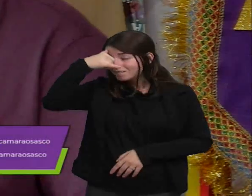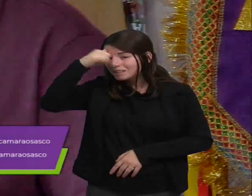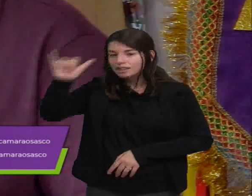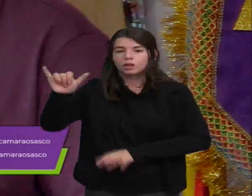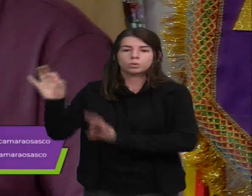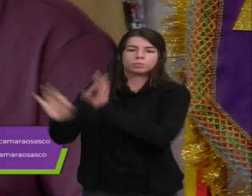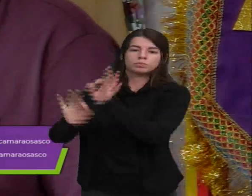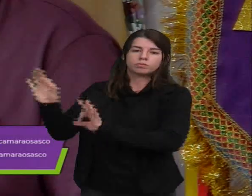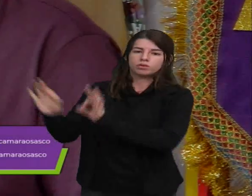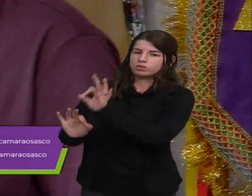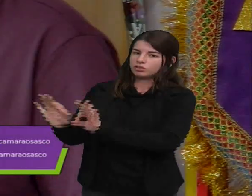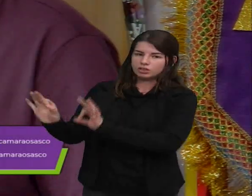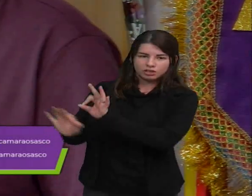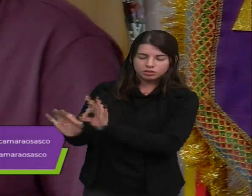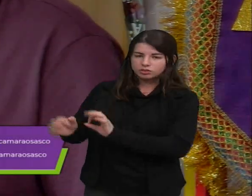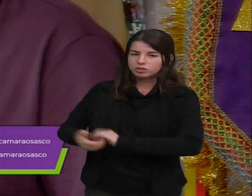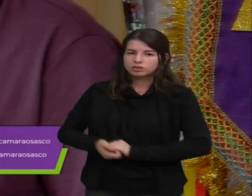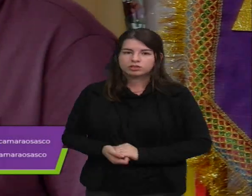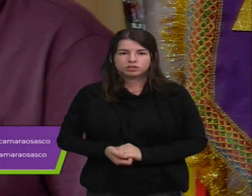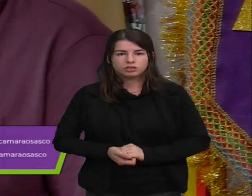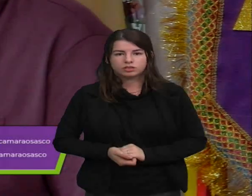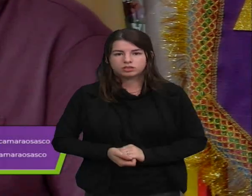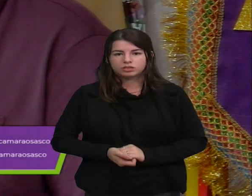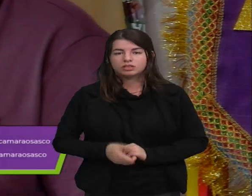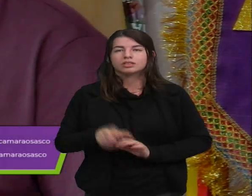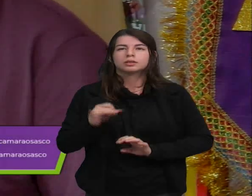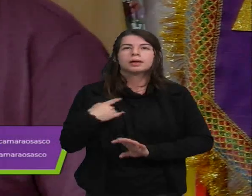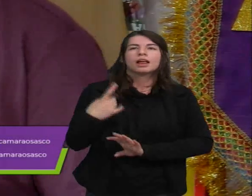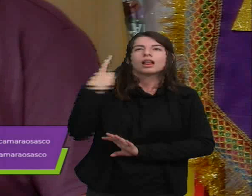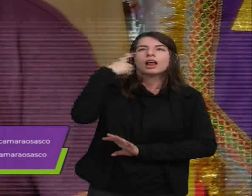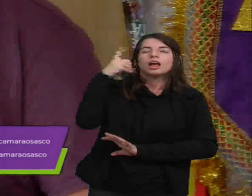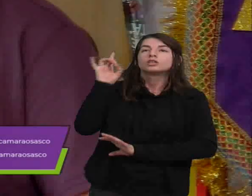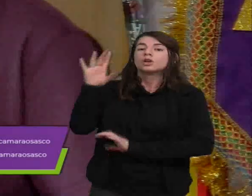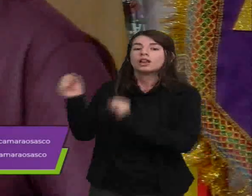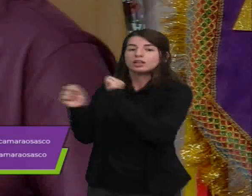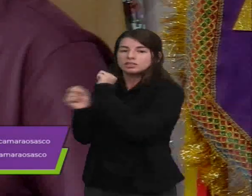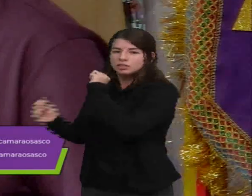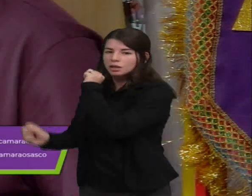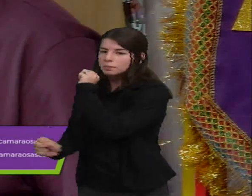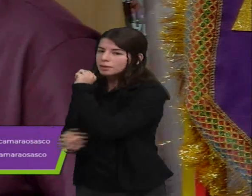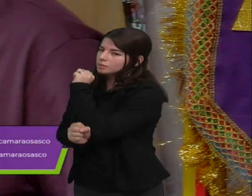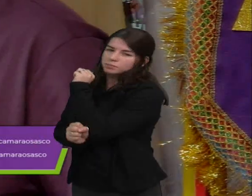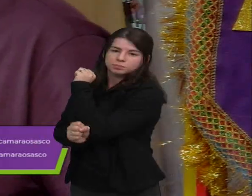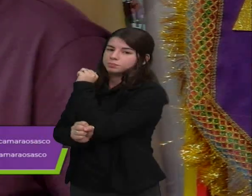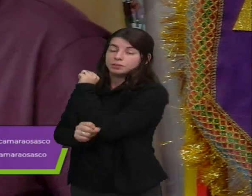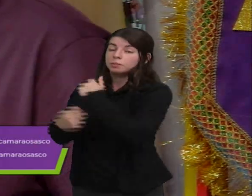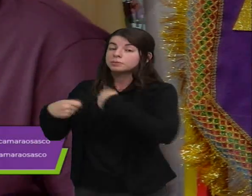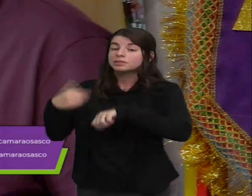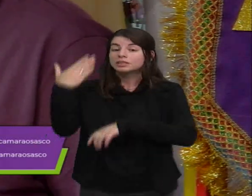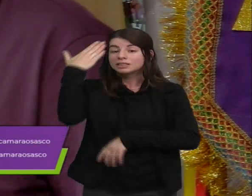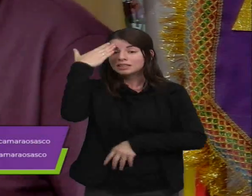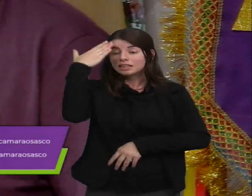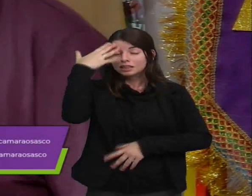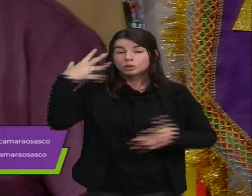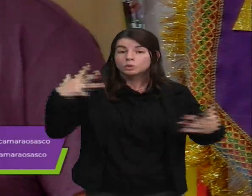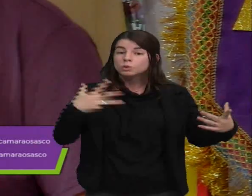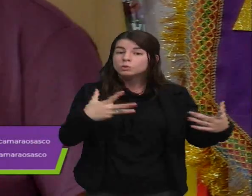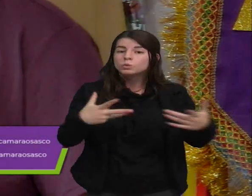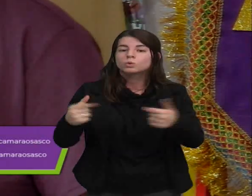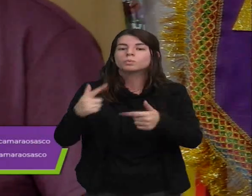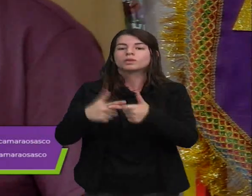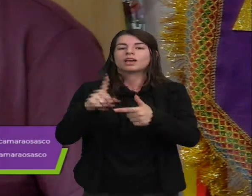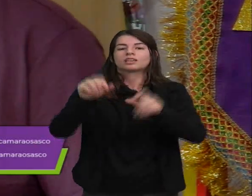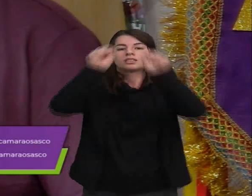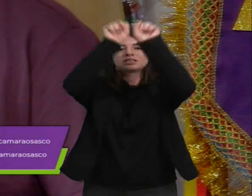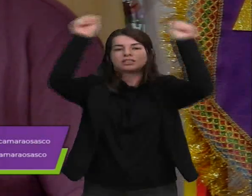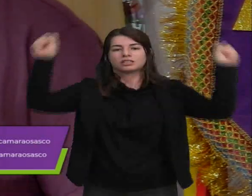projeto eu insisto nisso se a gente pensar só na Sabesp nós vamos ser derrotados nós temos que entender isso como um sistema